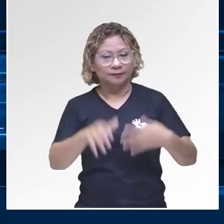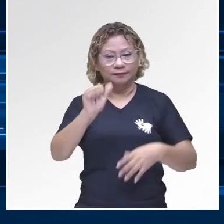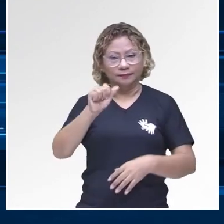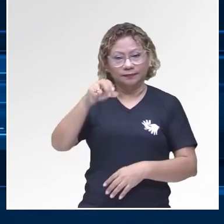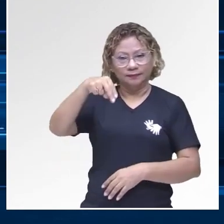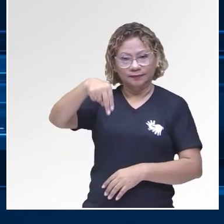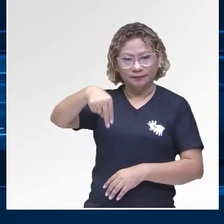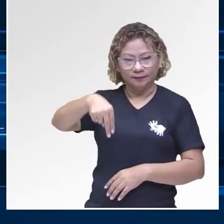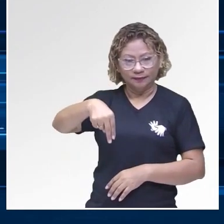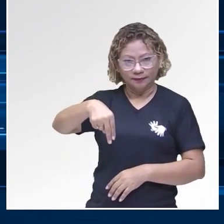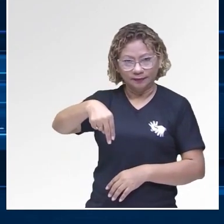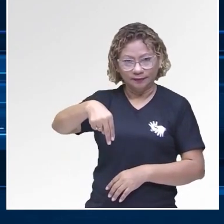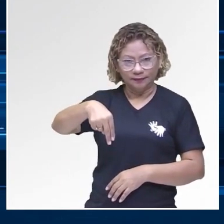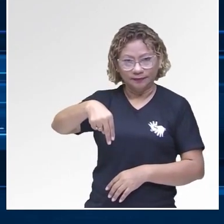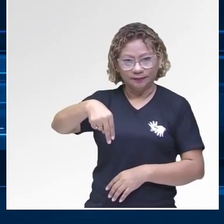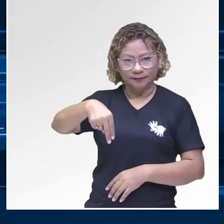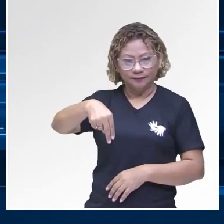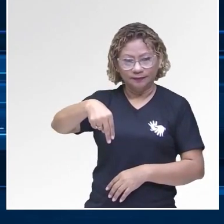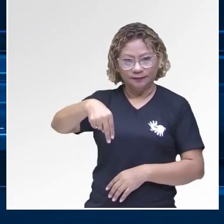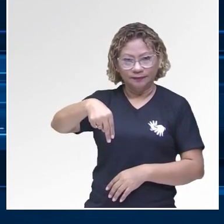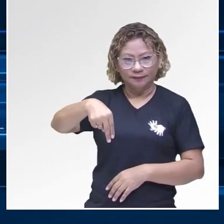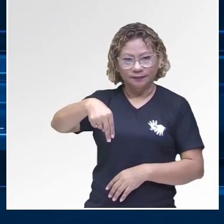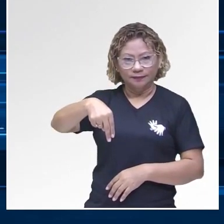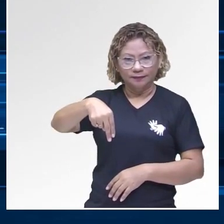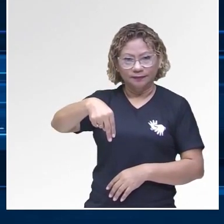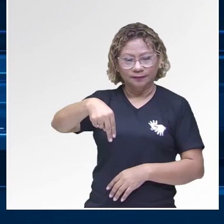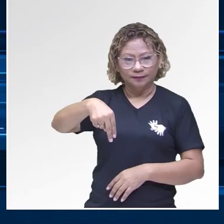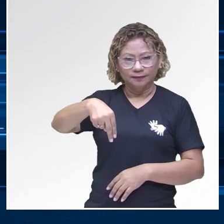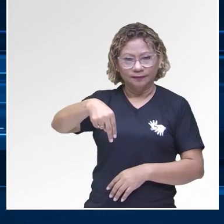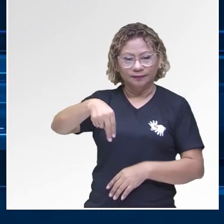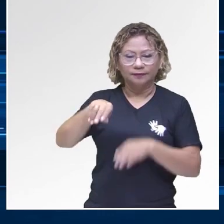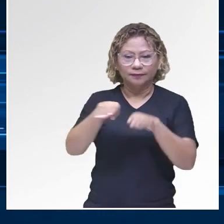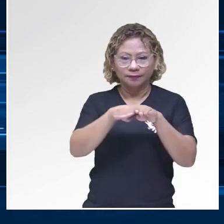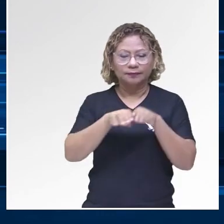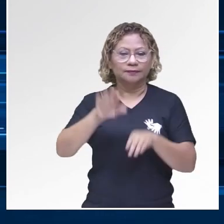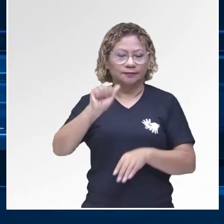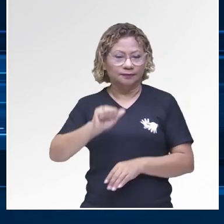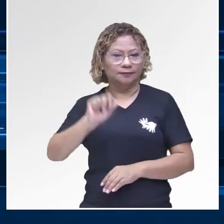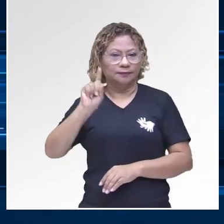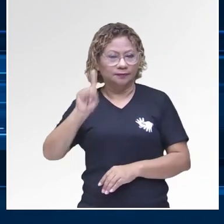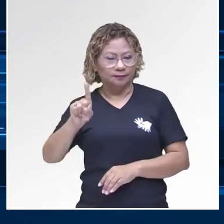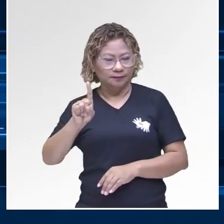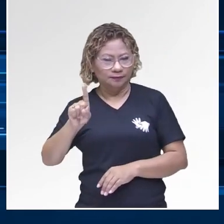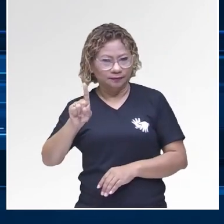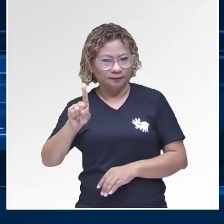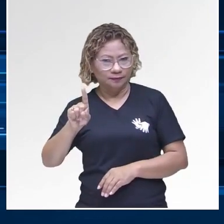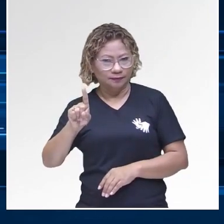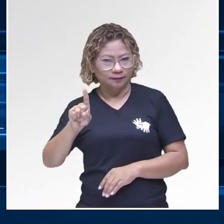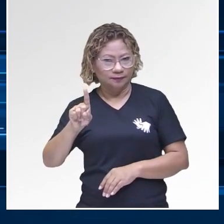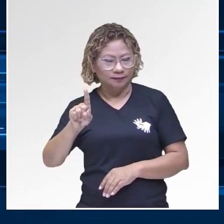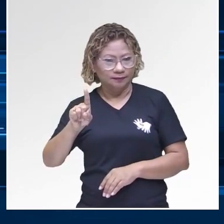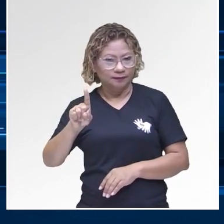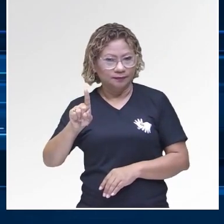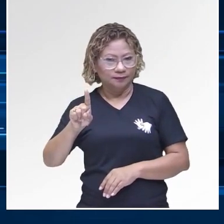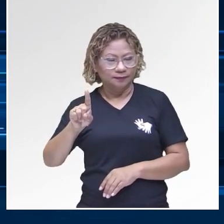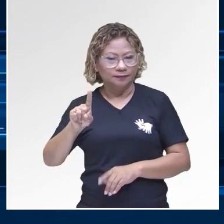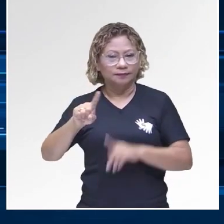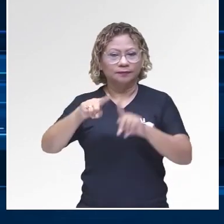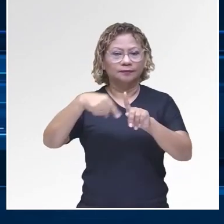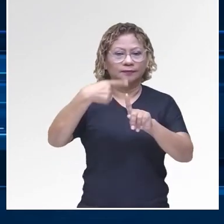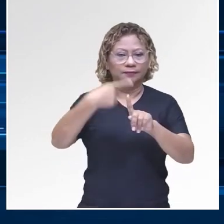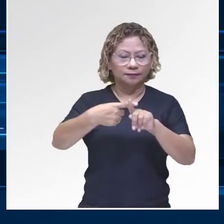que é o enésimo termo, né, é igual a A1, que é o primeiro termo,